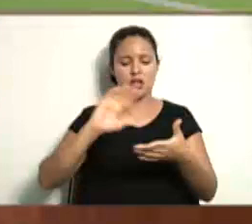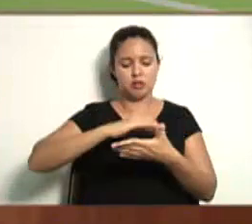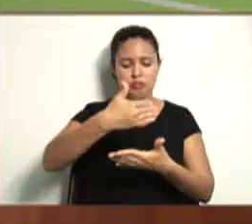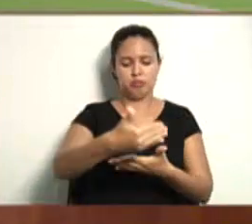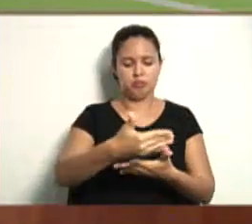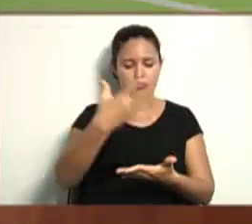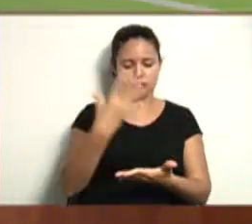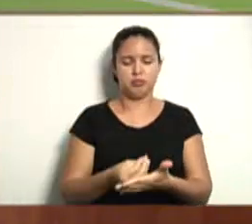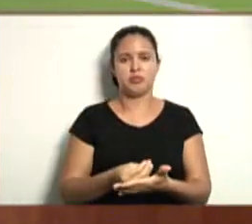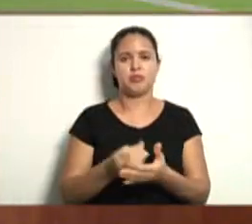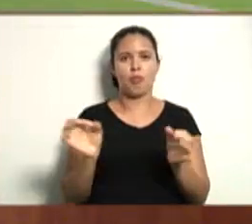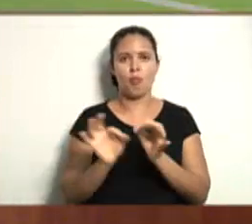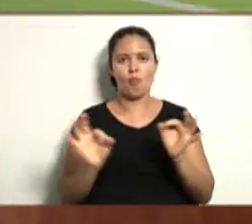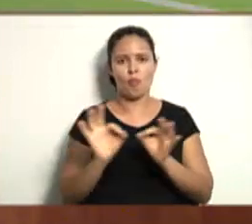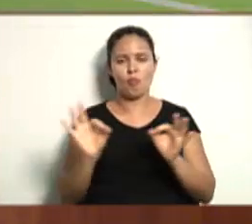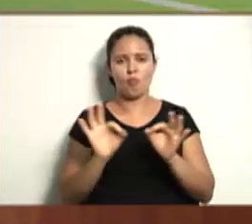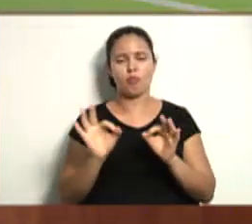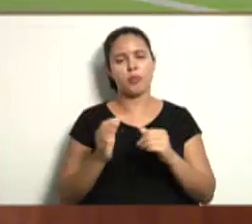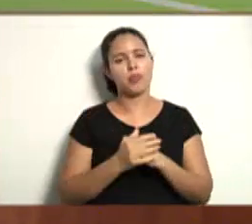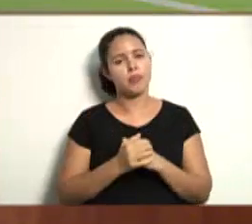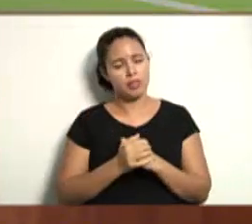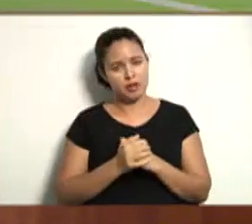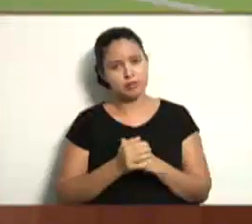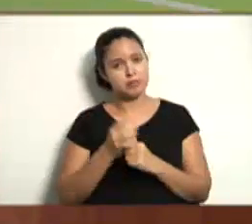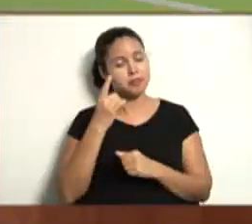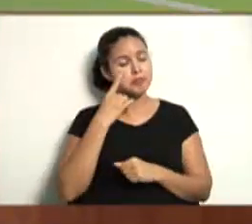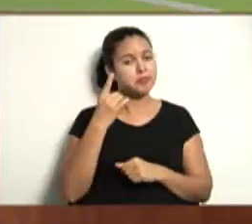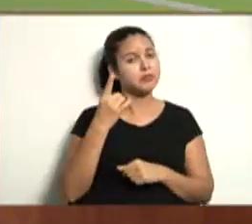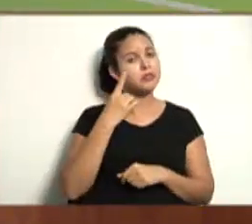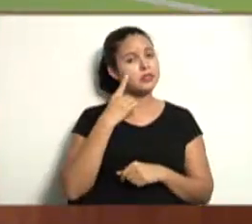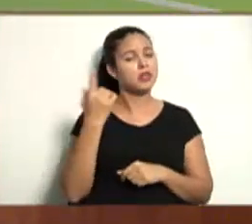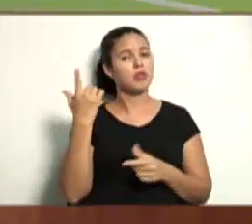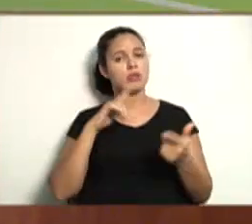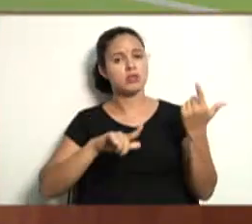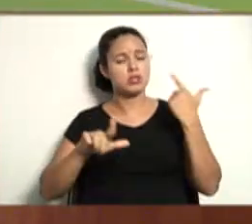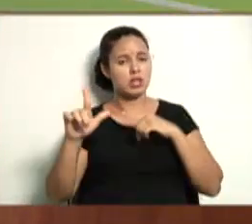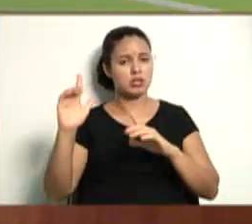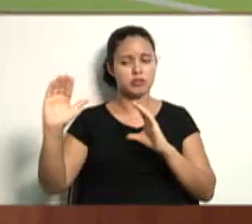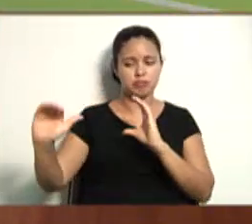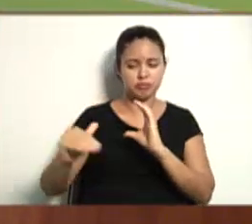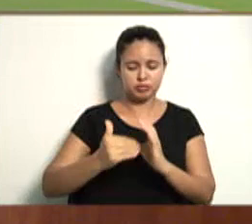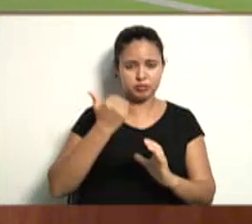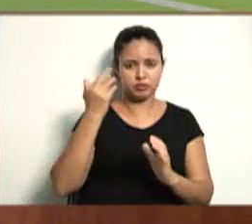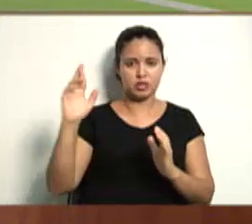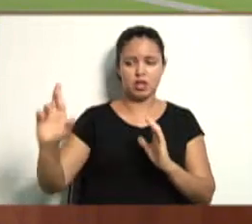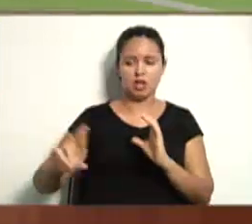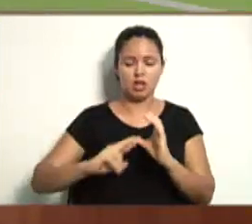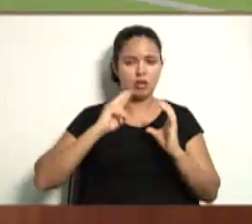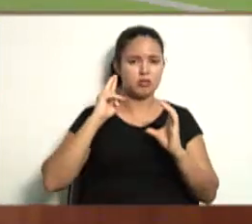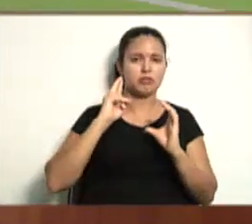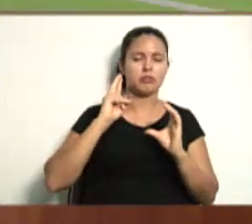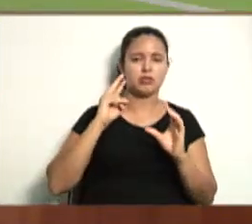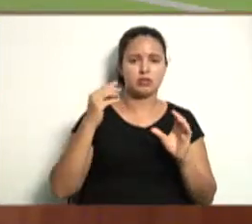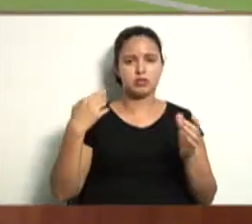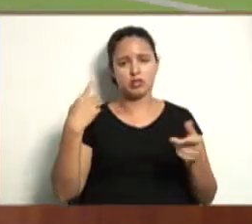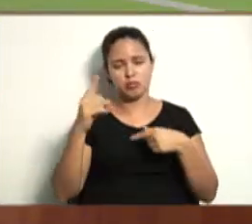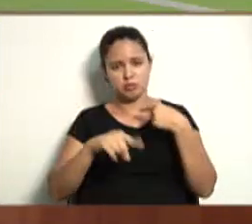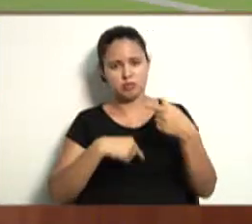computador. Então, vamos tentar novamente postar as respostas para que nós possamos